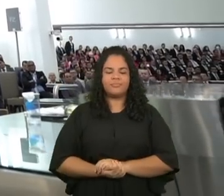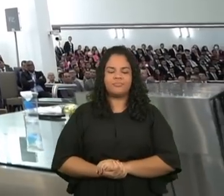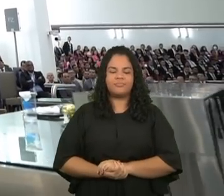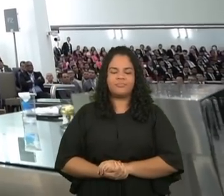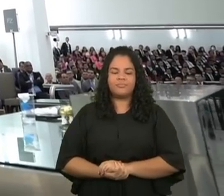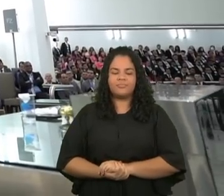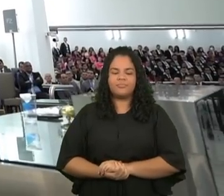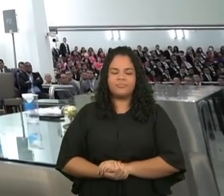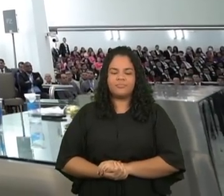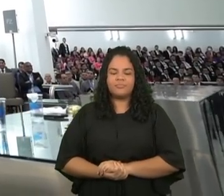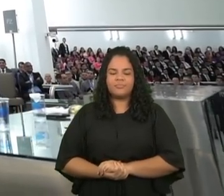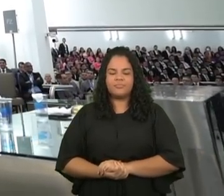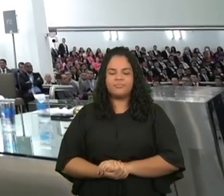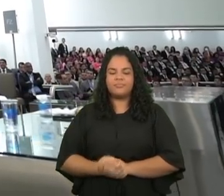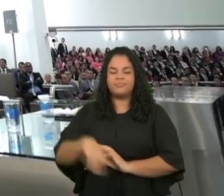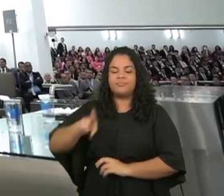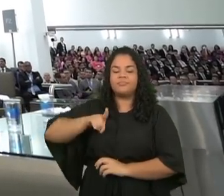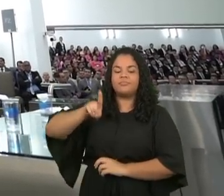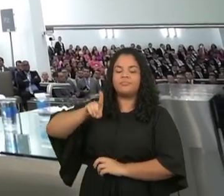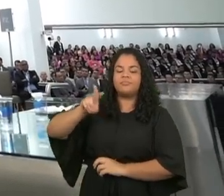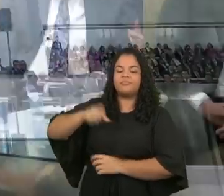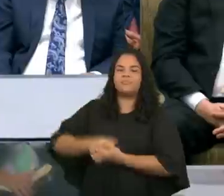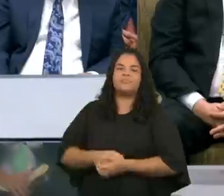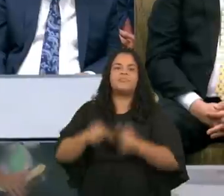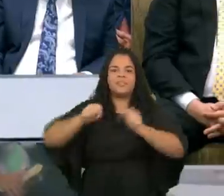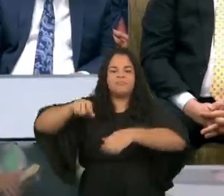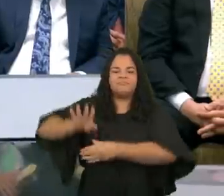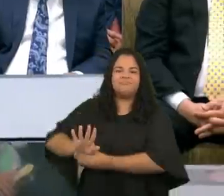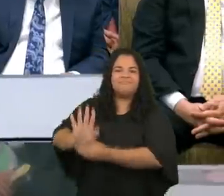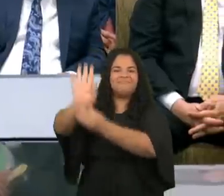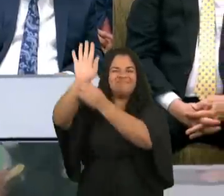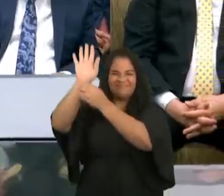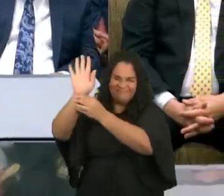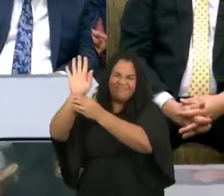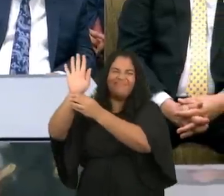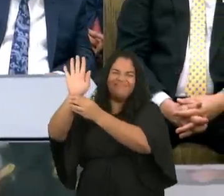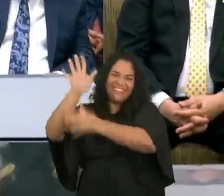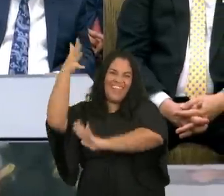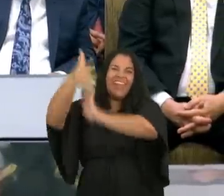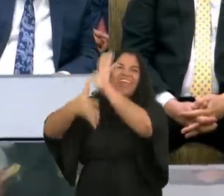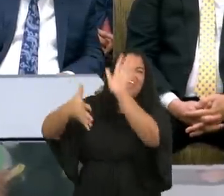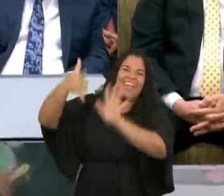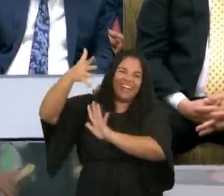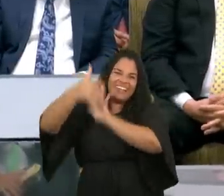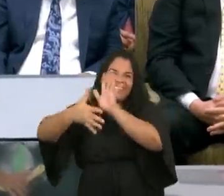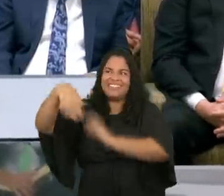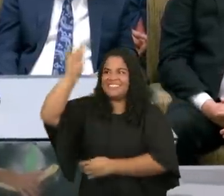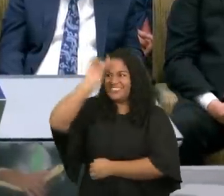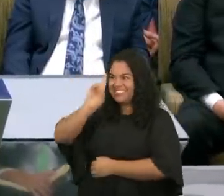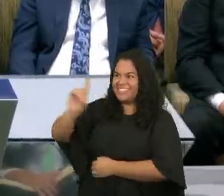E aparecer isso, eu quero que você levanta a catapulta e dê o maior grito. E diga assim: três em um.